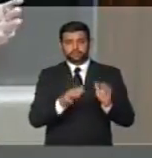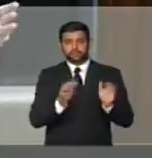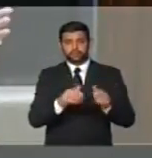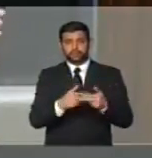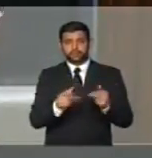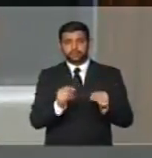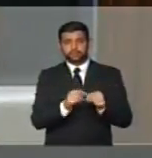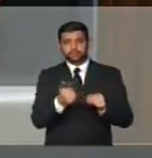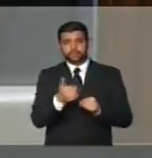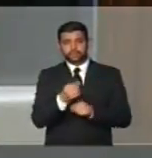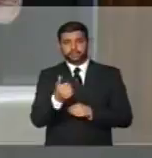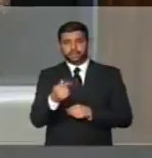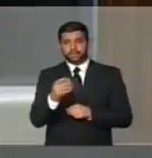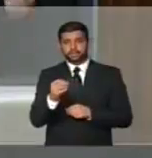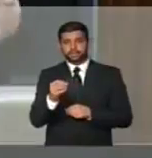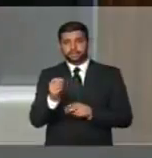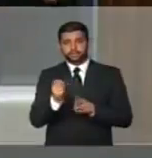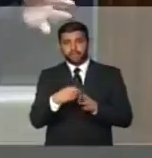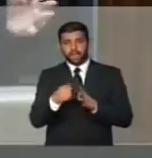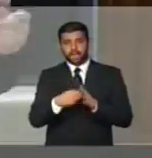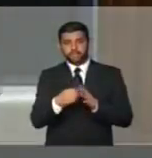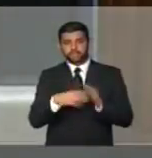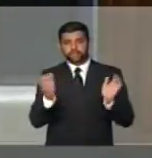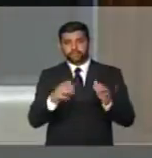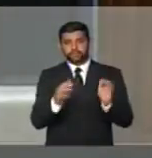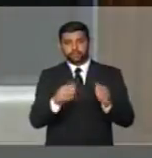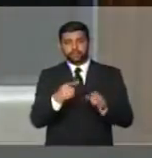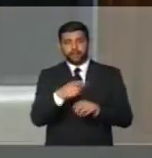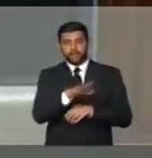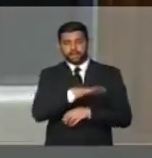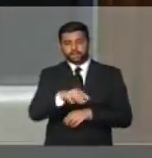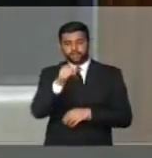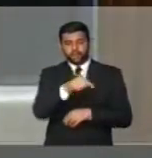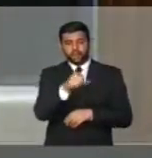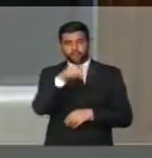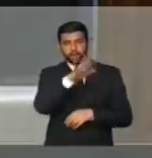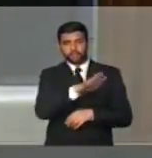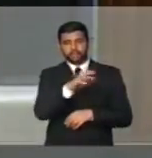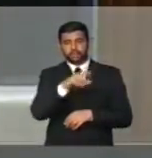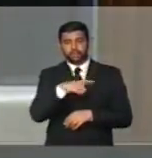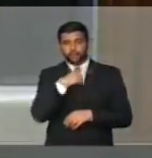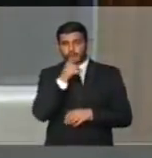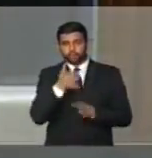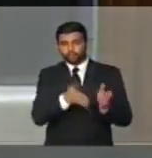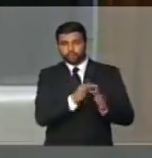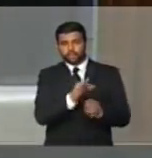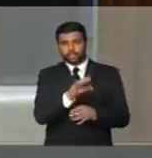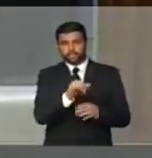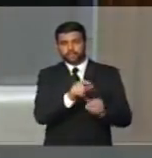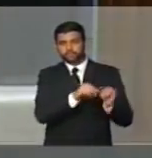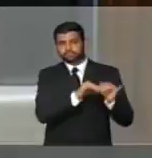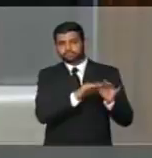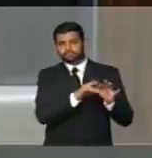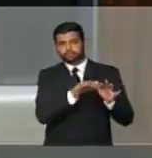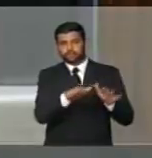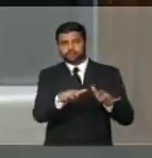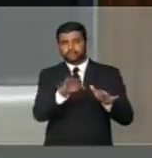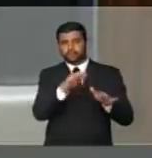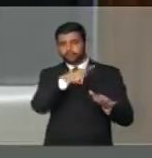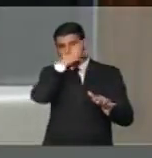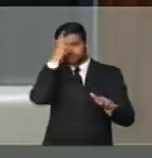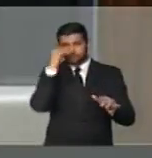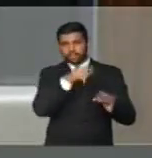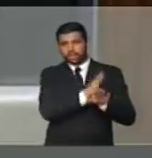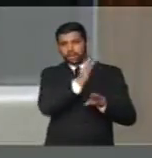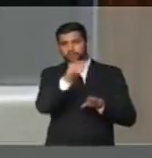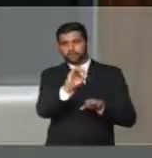são 6, 7, 8 meses de chuva nessa região norte e o rio Tocantins cheio, caindo no Amazonas e caindo